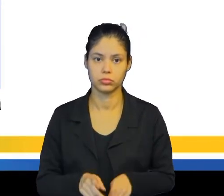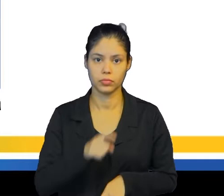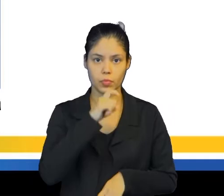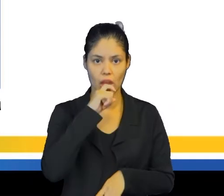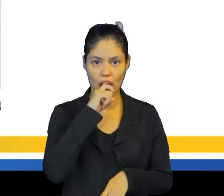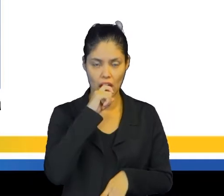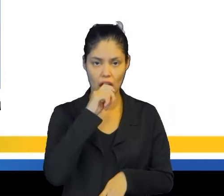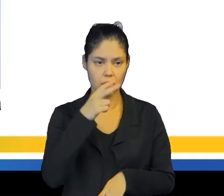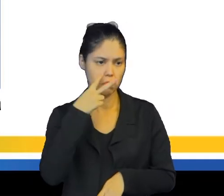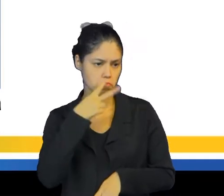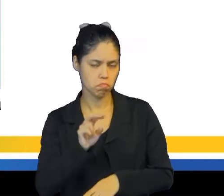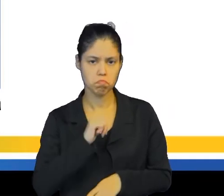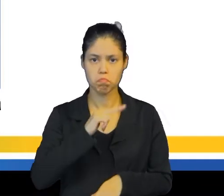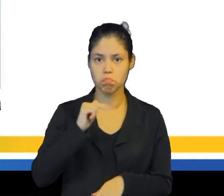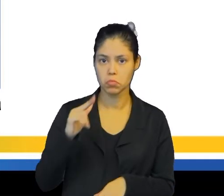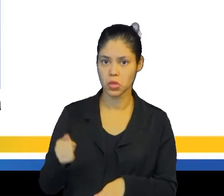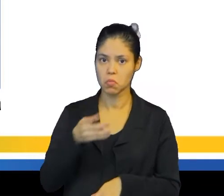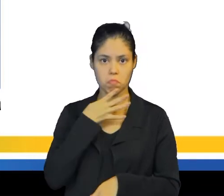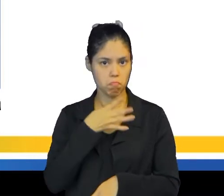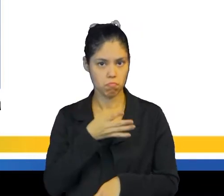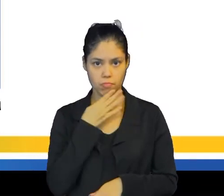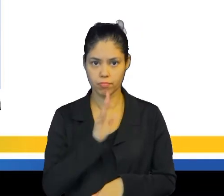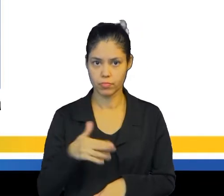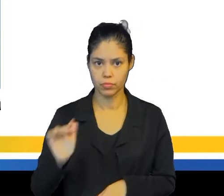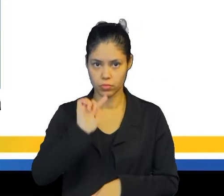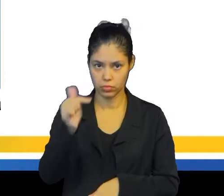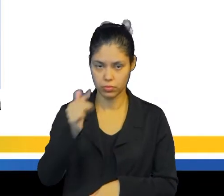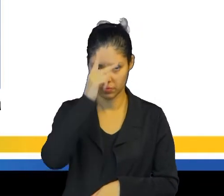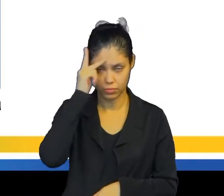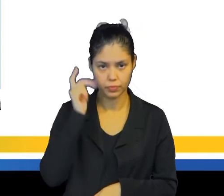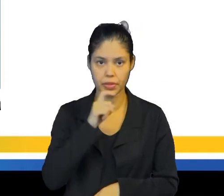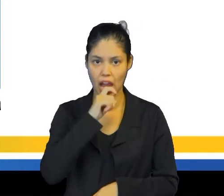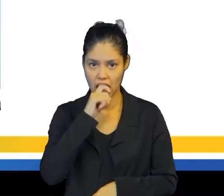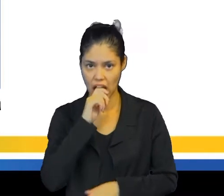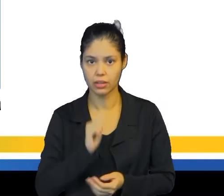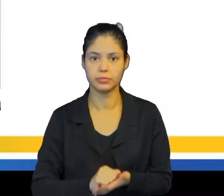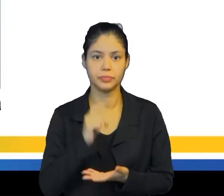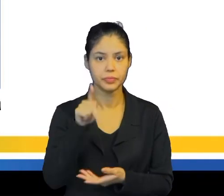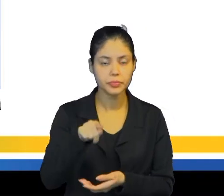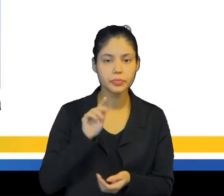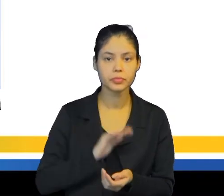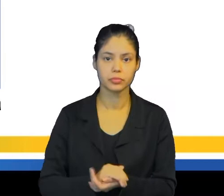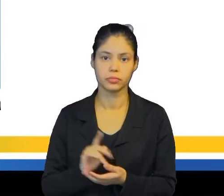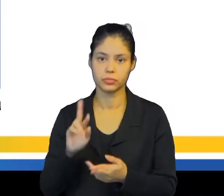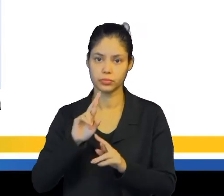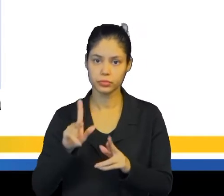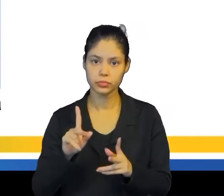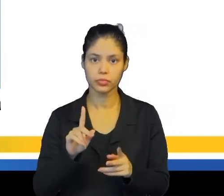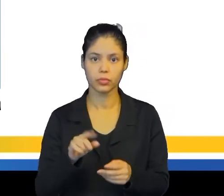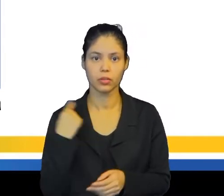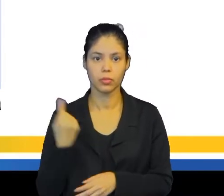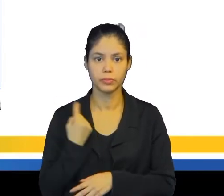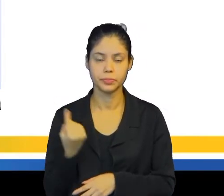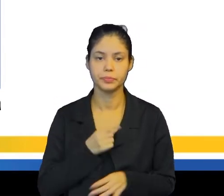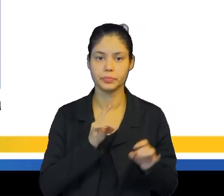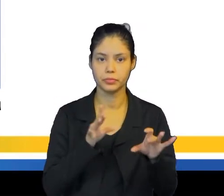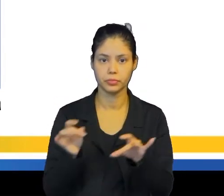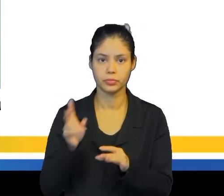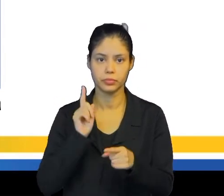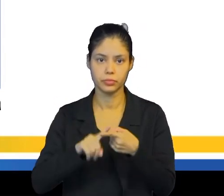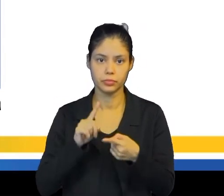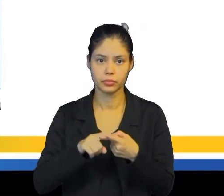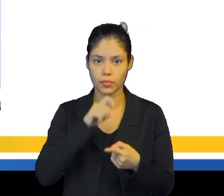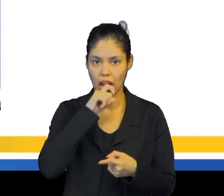de invejados e nunca reconhecemos que invejamos. Esse dispositivo é inerente ao indivíduo, pois a